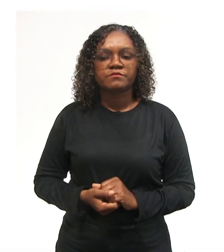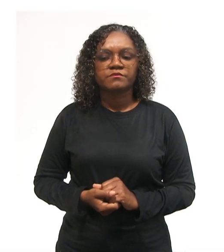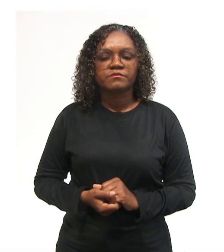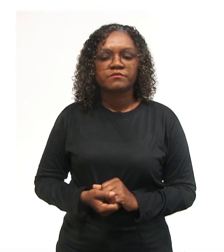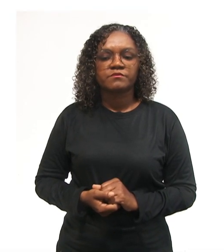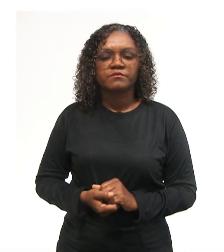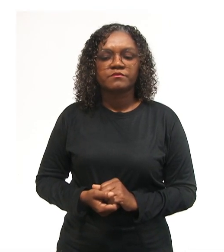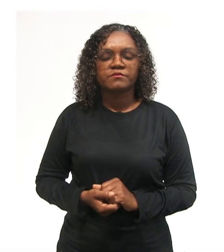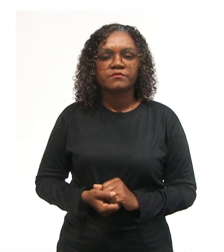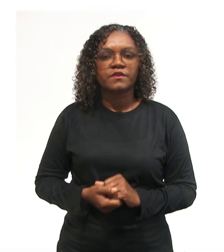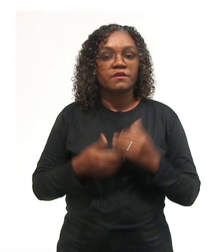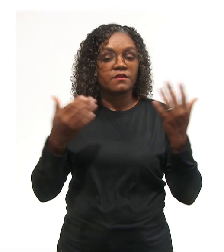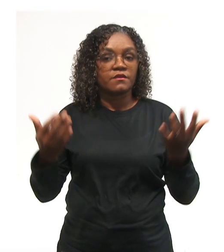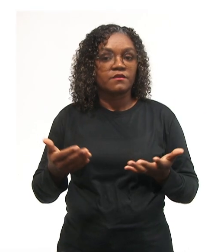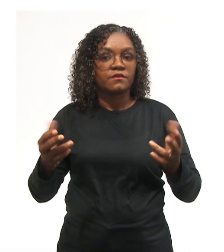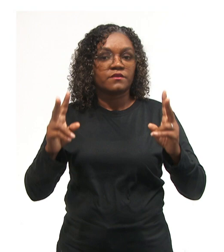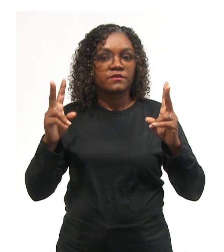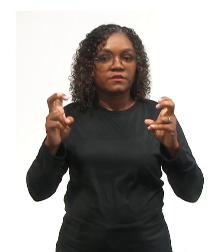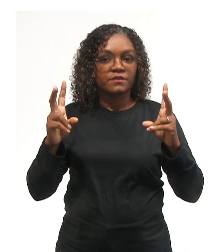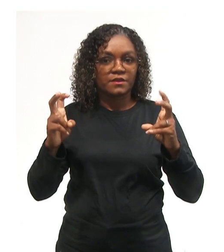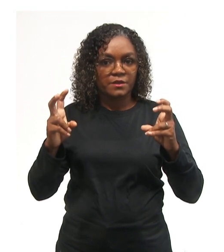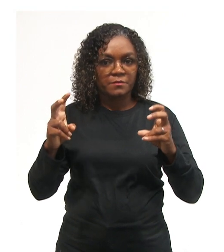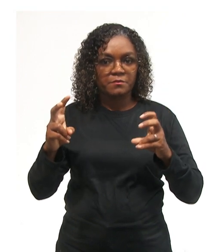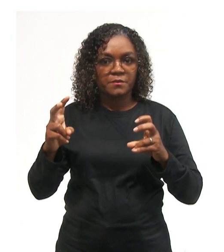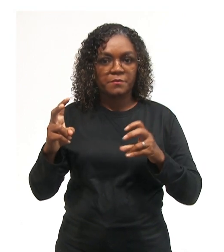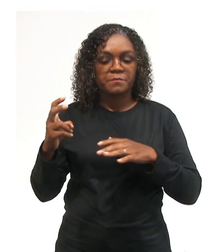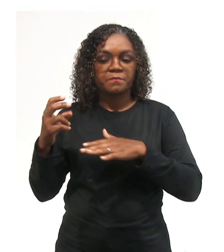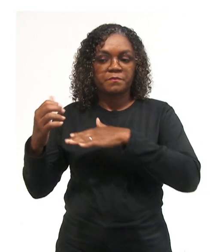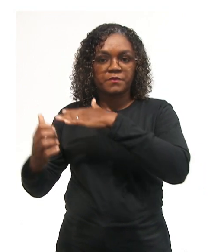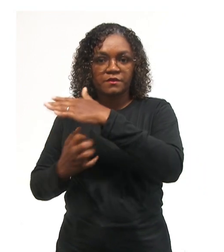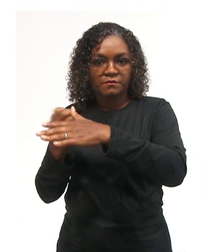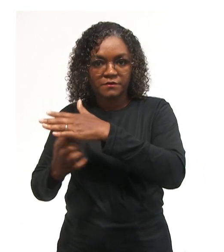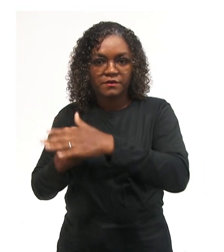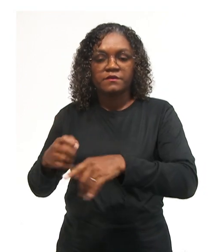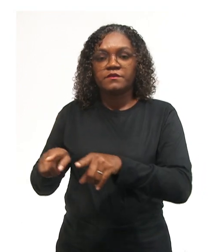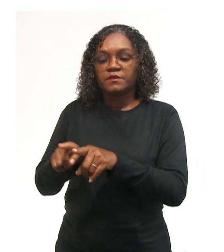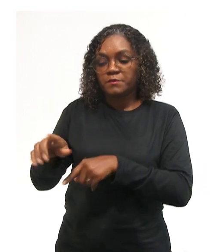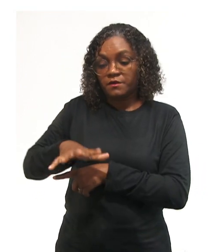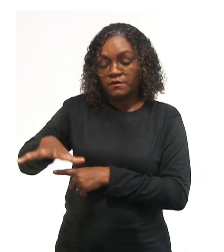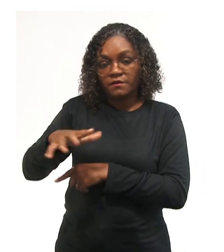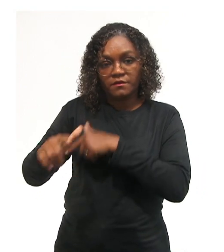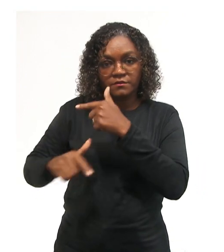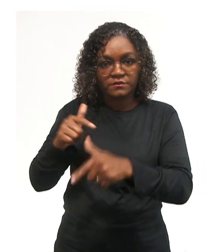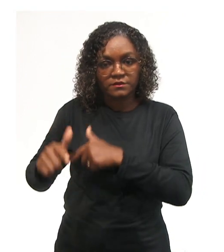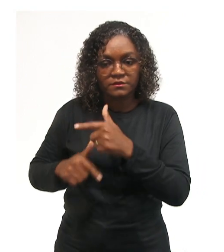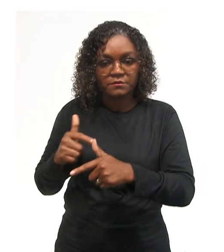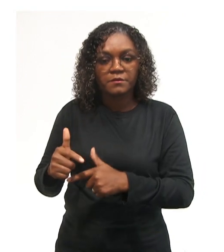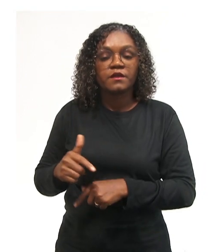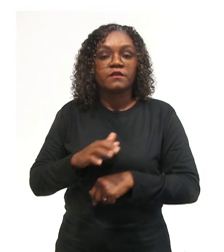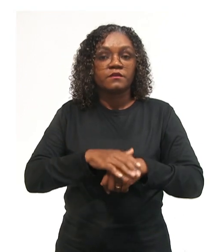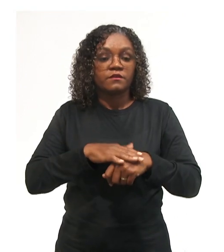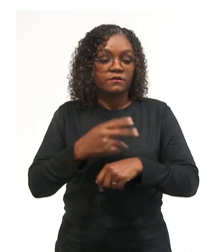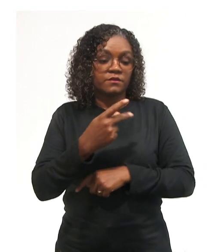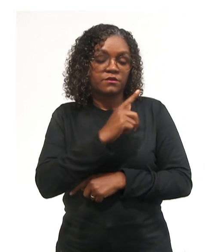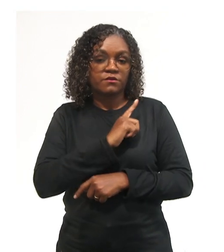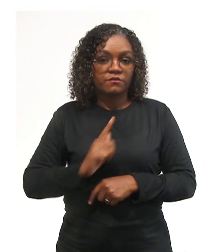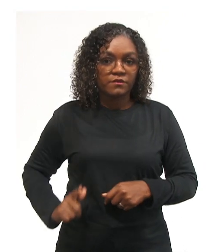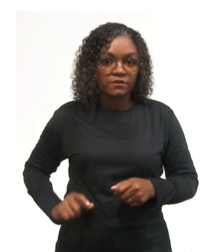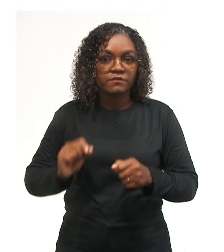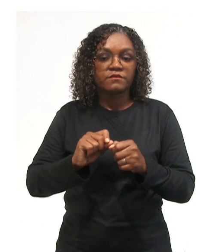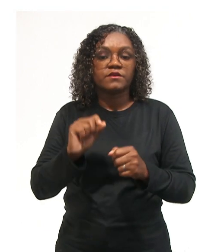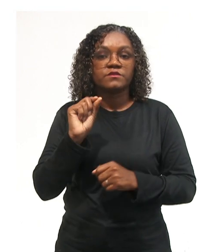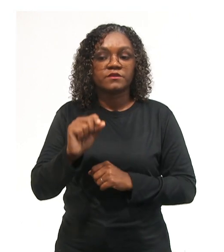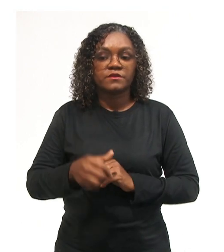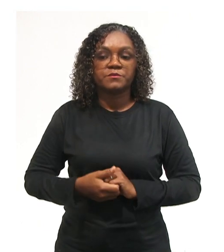Como eu falei, em mercados incompletos, né, o governo também atua de modo a ajudar no